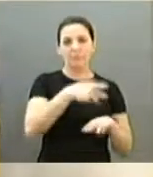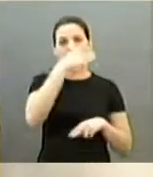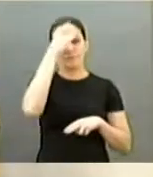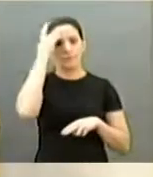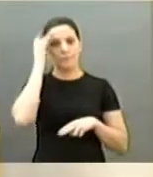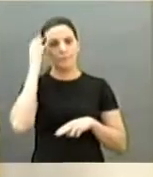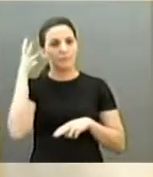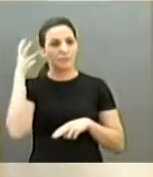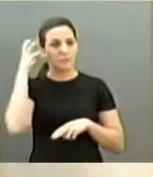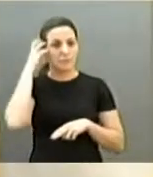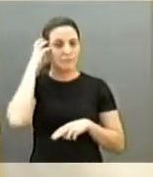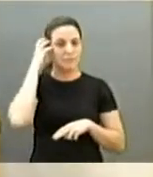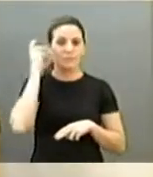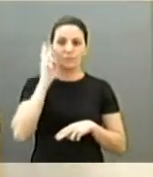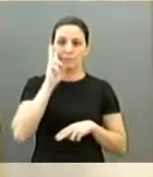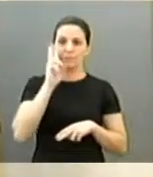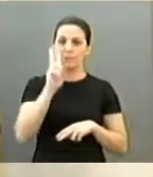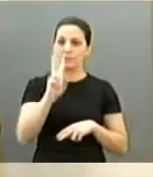assistem